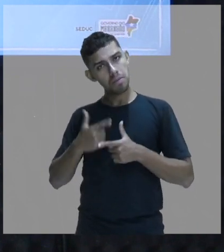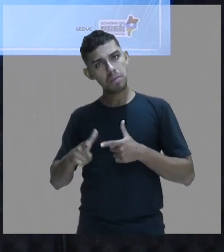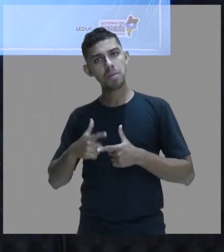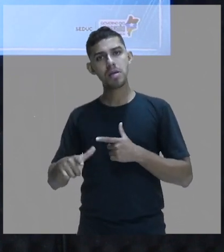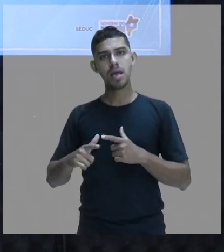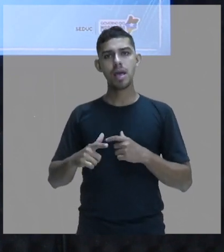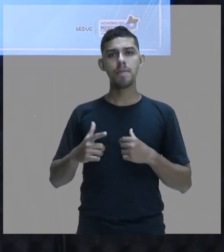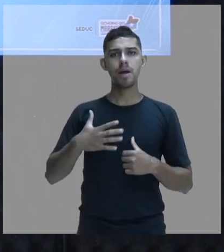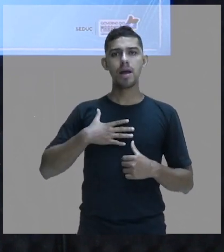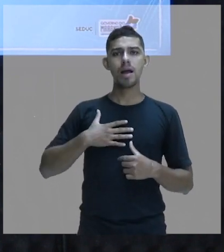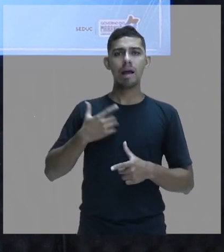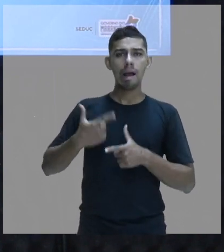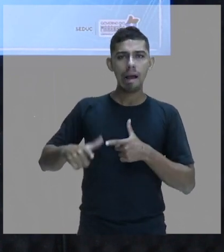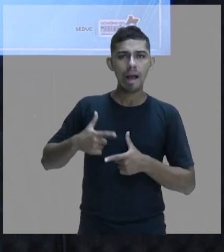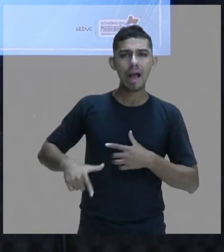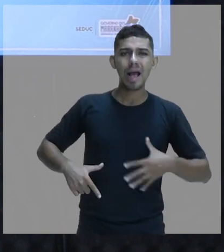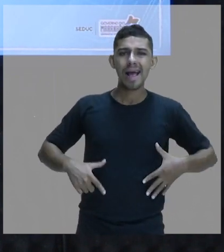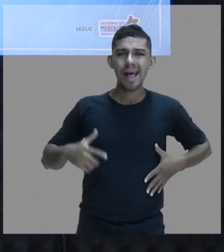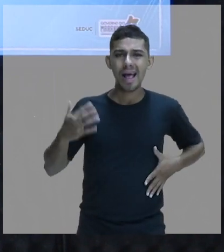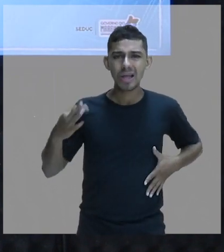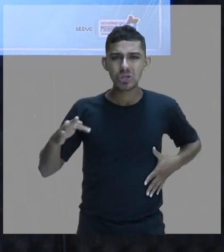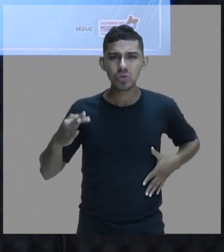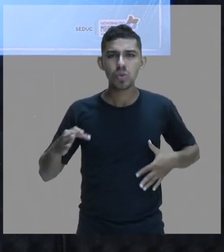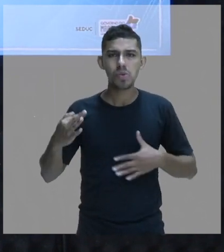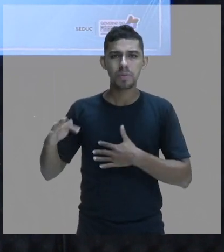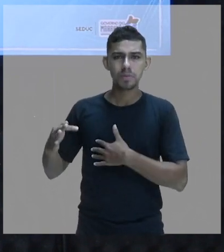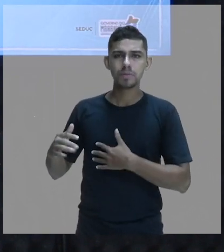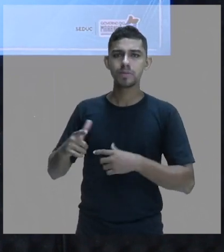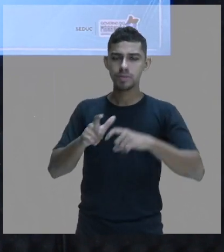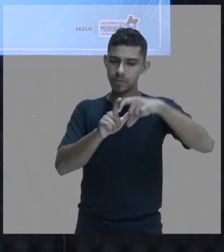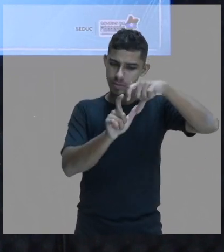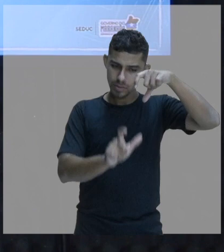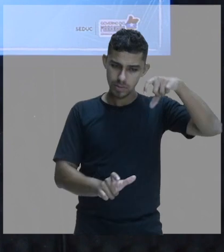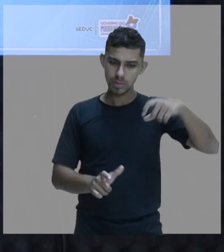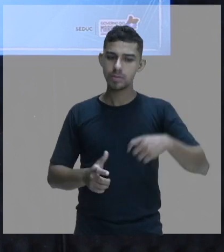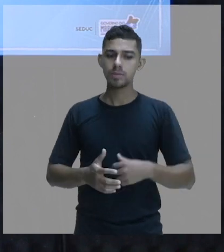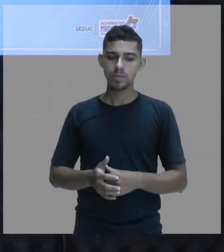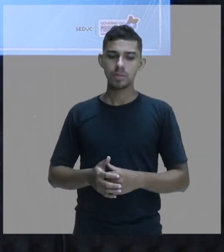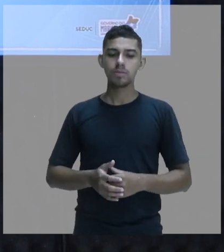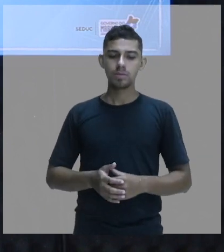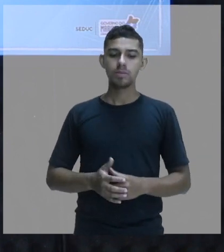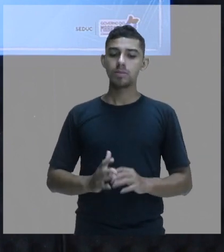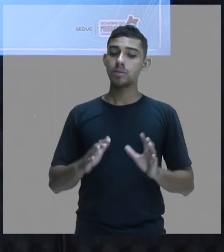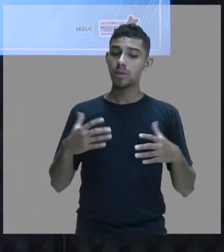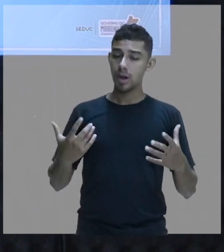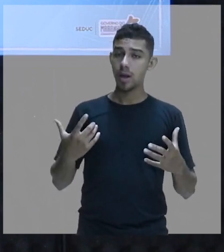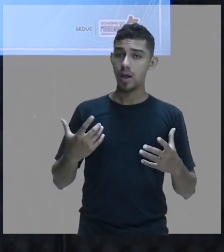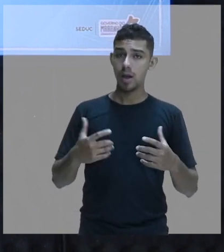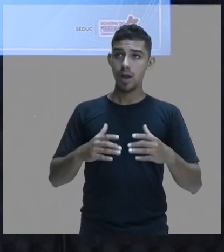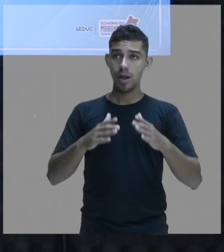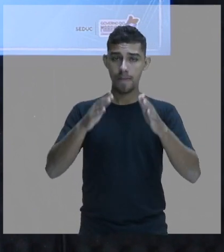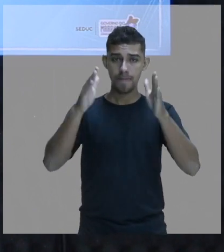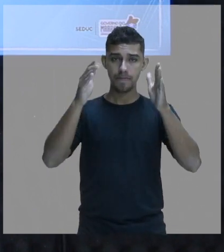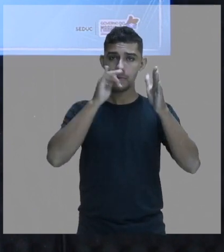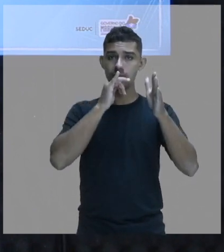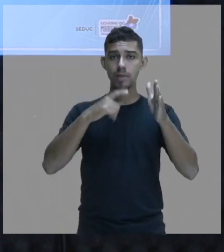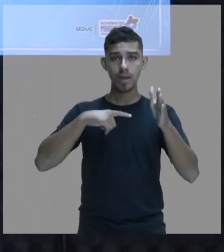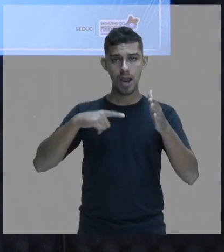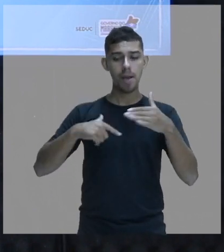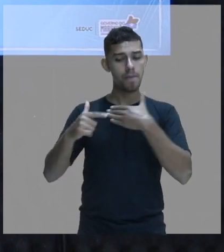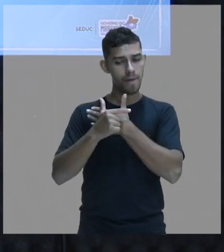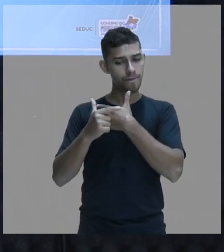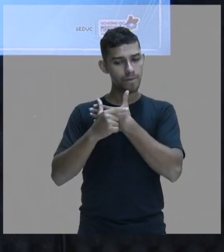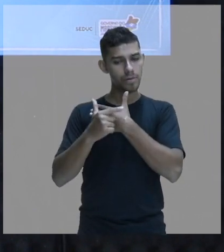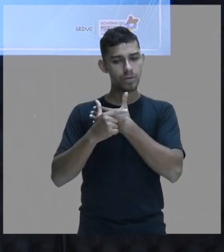colunas por desgaste desses discos intervertebrais, tá certo? Então, a coluna vertebral, ela tem a